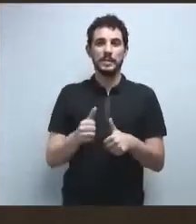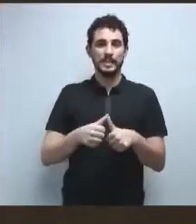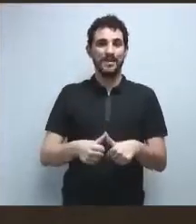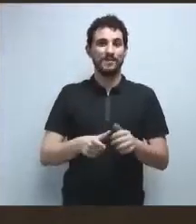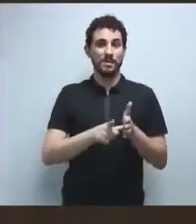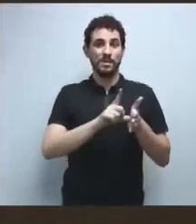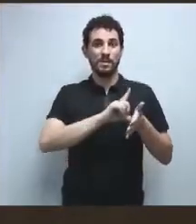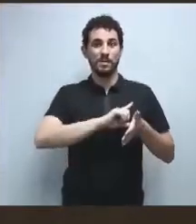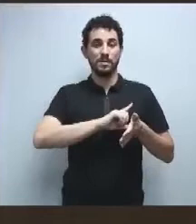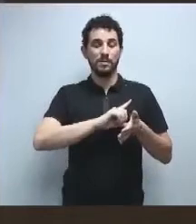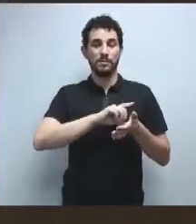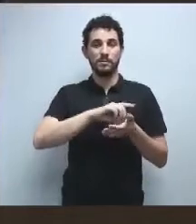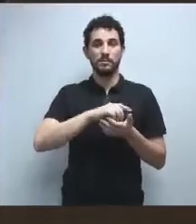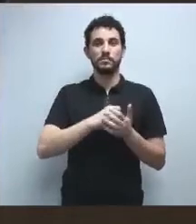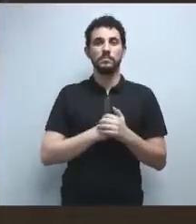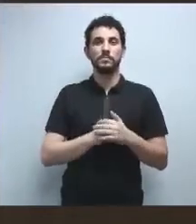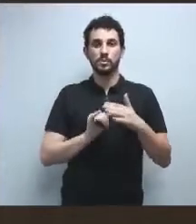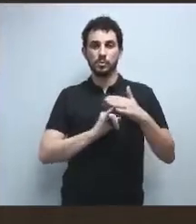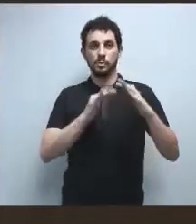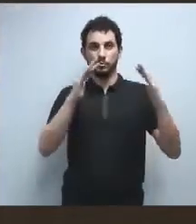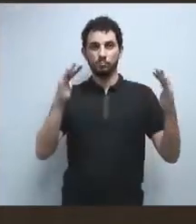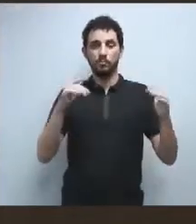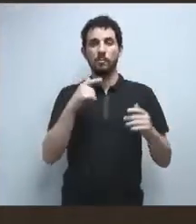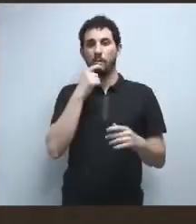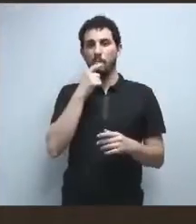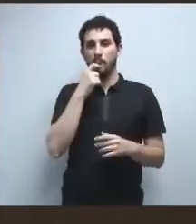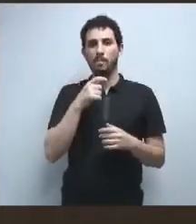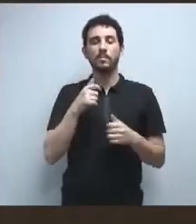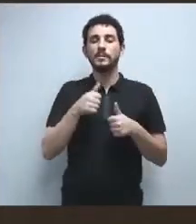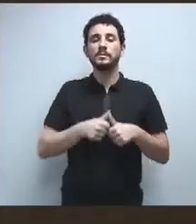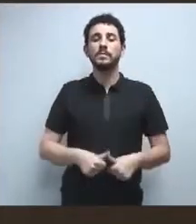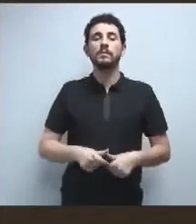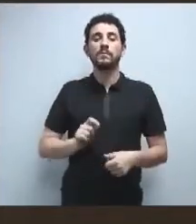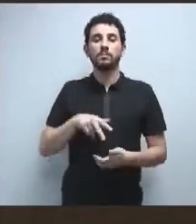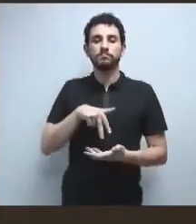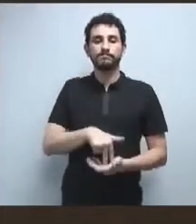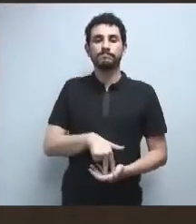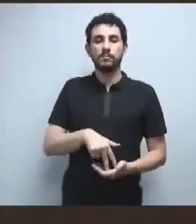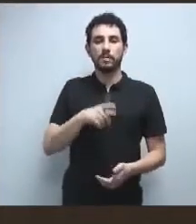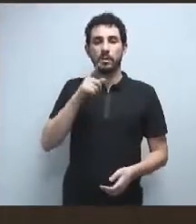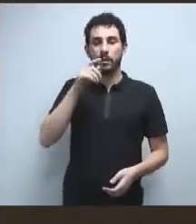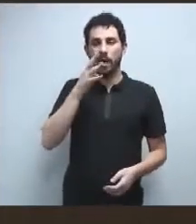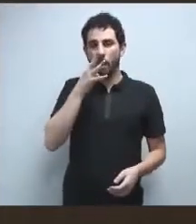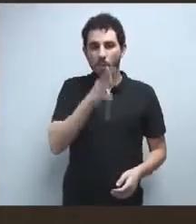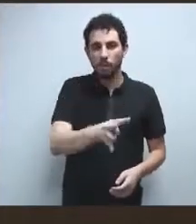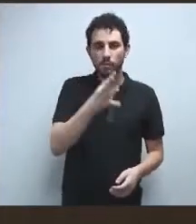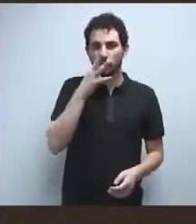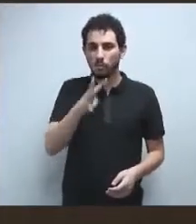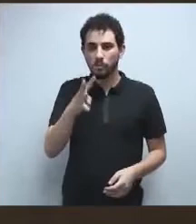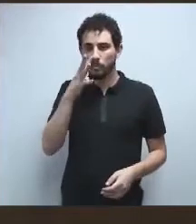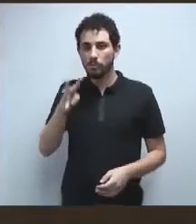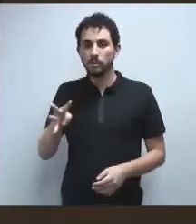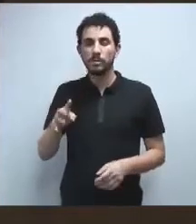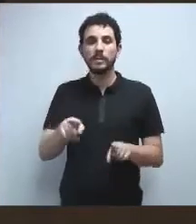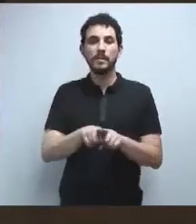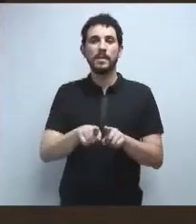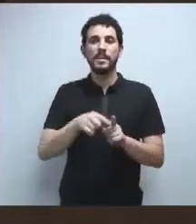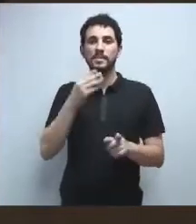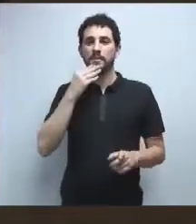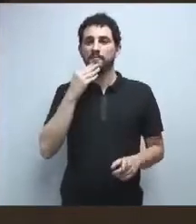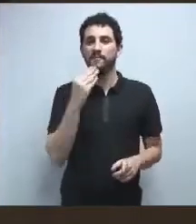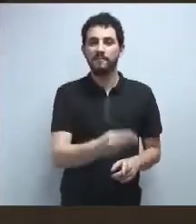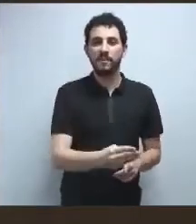na época ele era um acusador sistemático e defensor dos órgãos e das viúvas